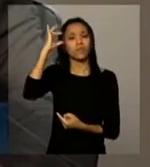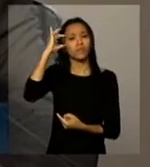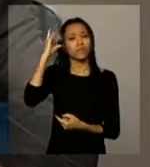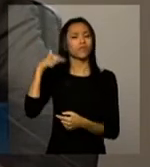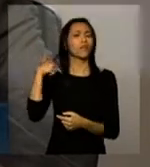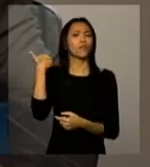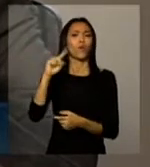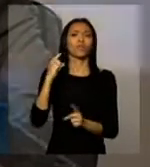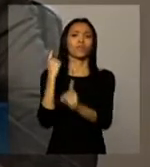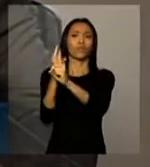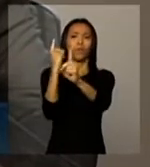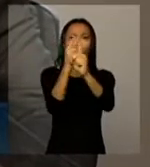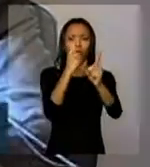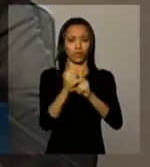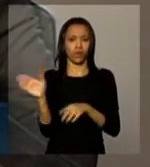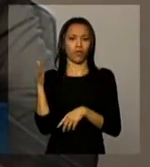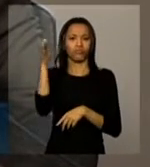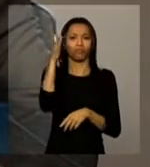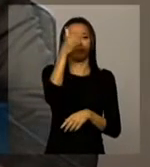fóruns. Passamos adiante.